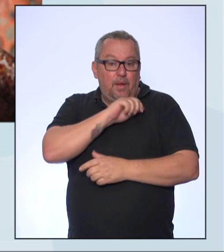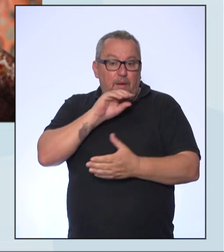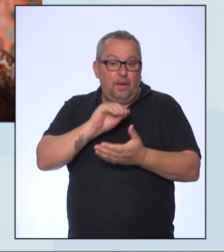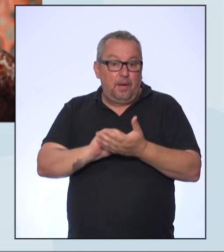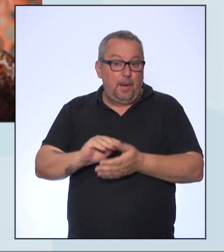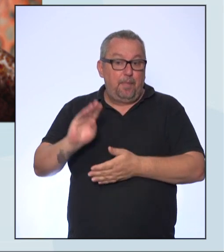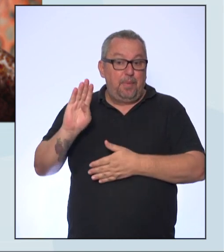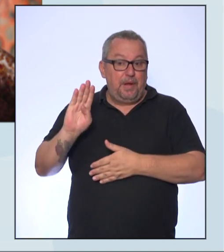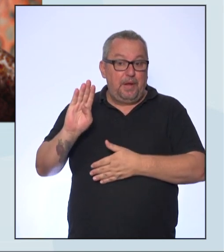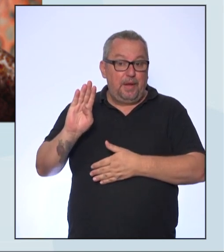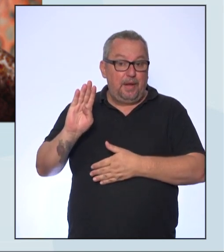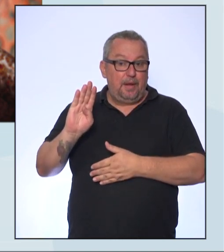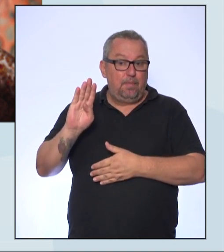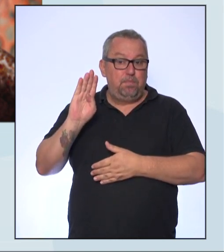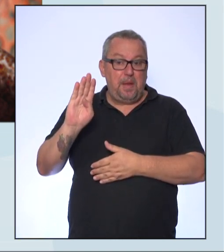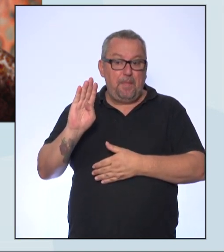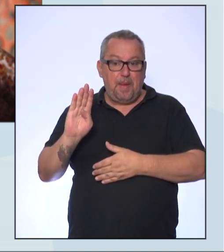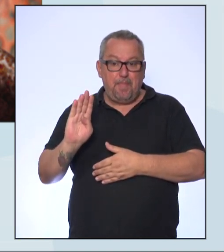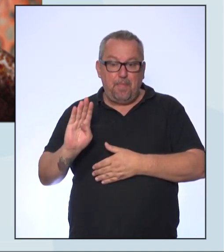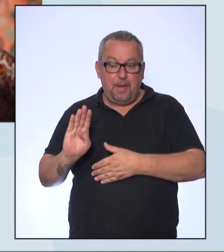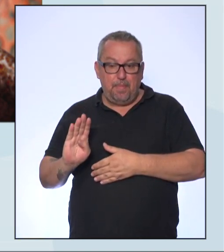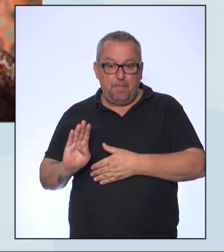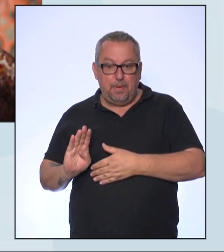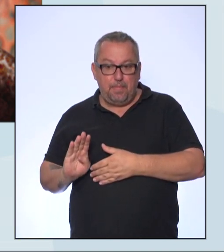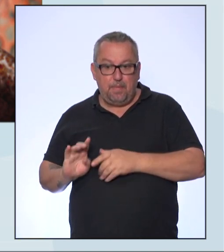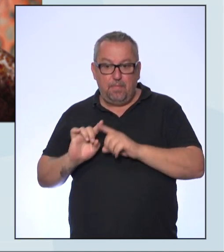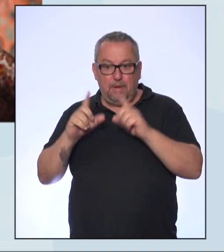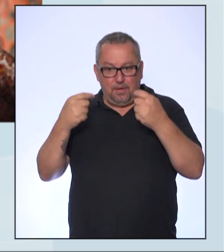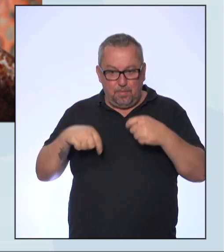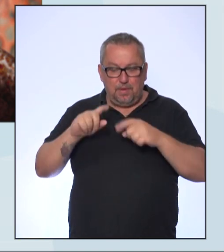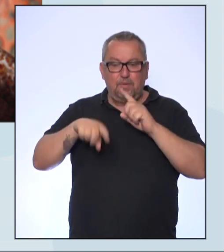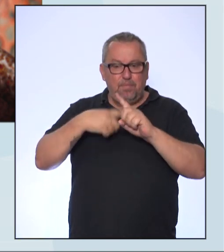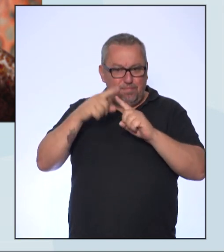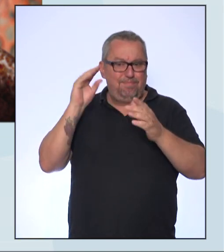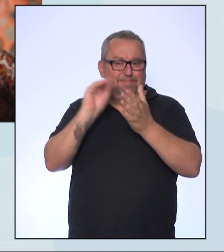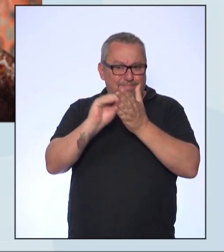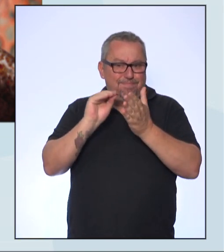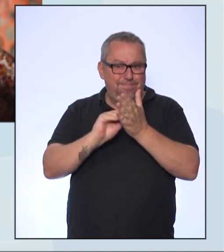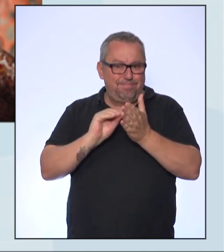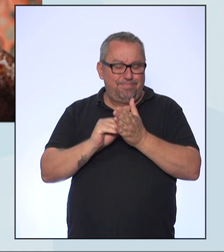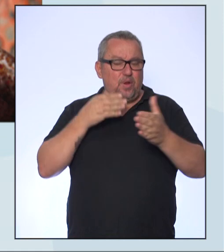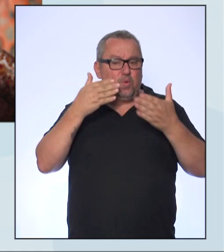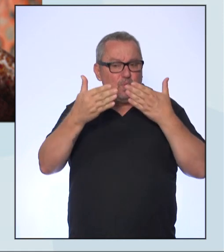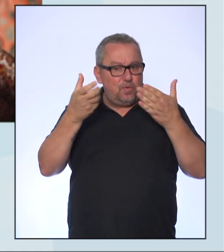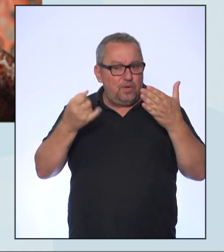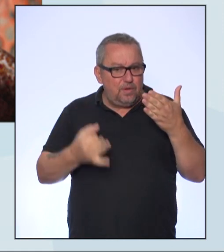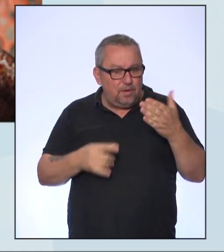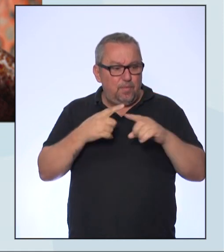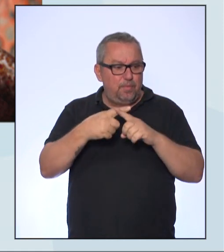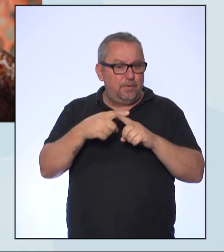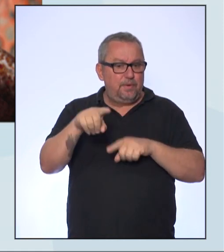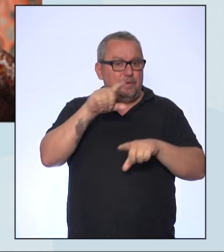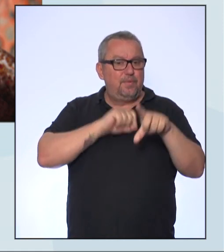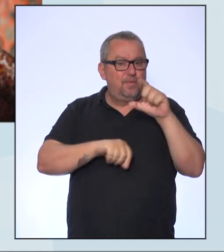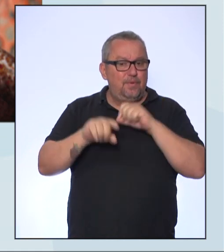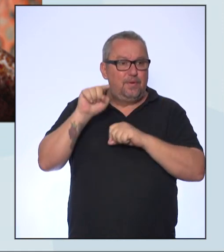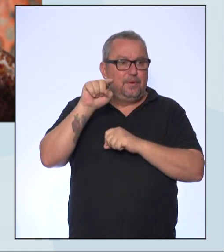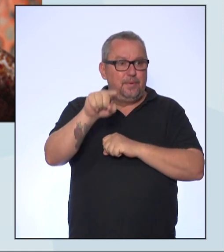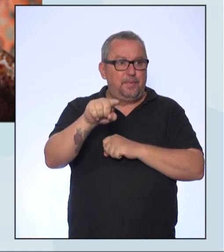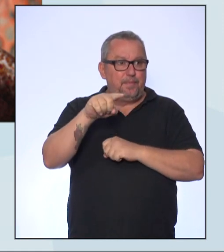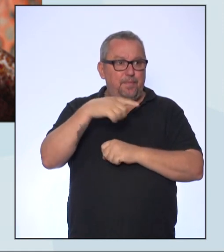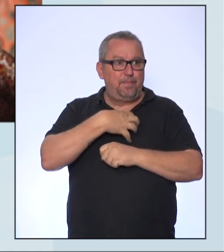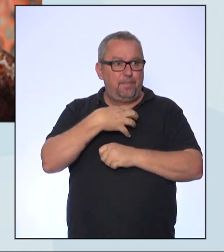figura B, mas assim, eu estou precisando de mais comentários. Eu quero que vocês comentem por que vocês estão escolhendo